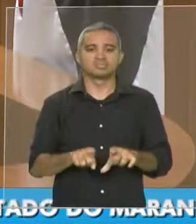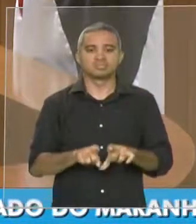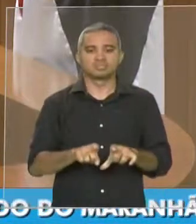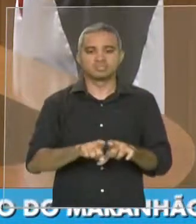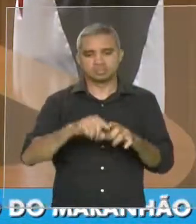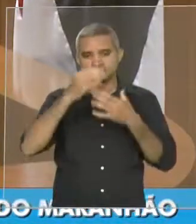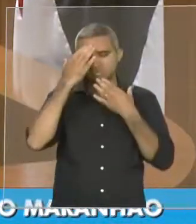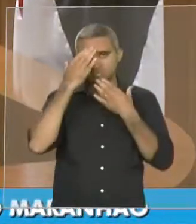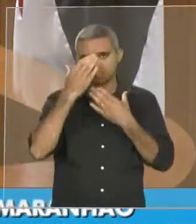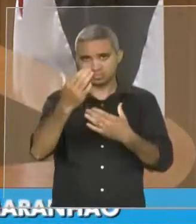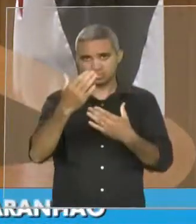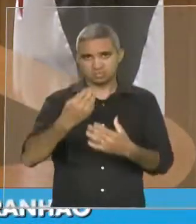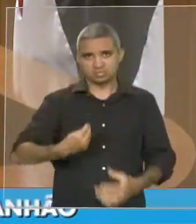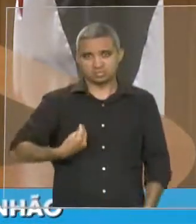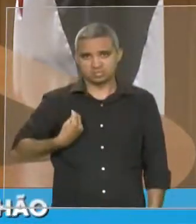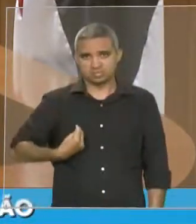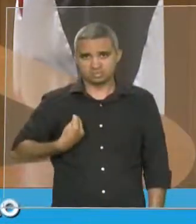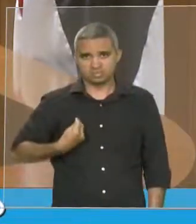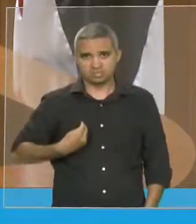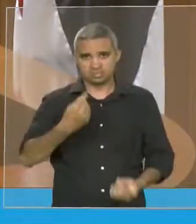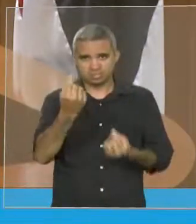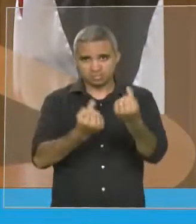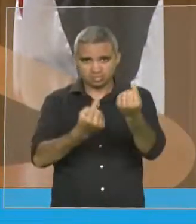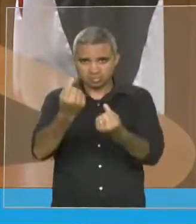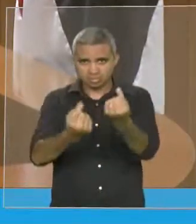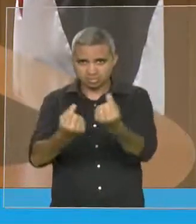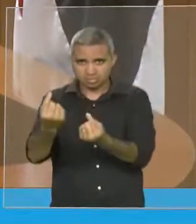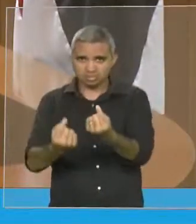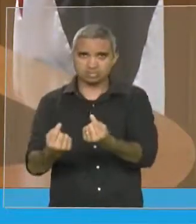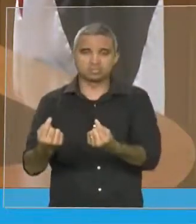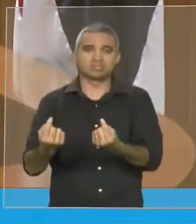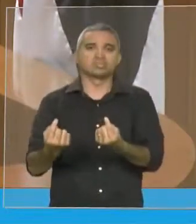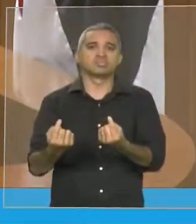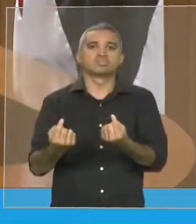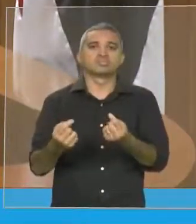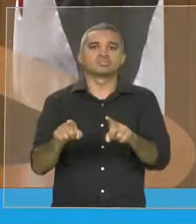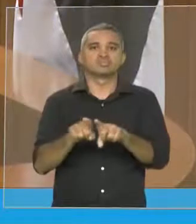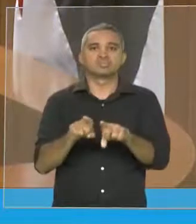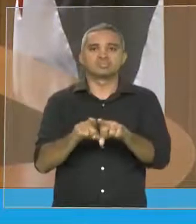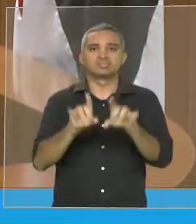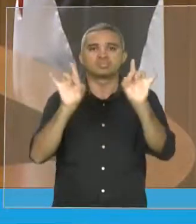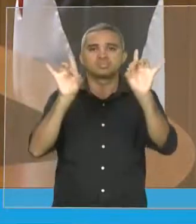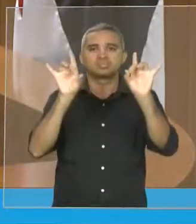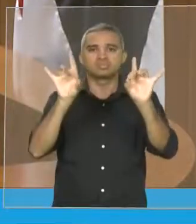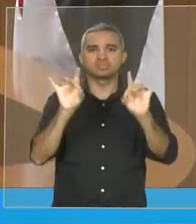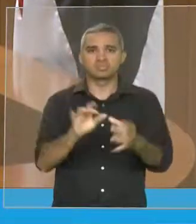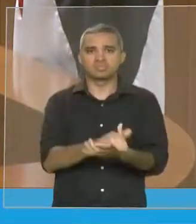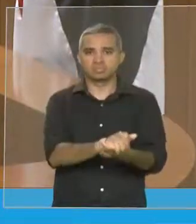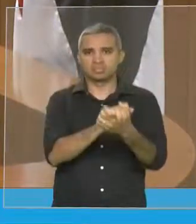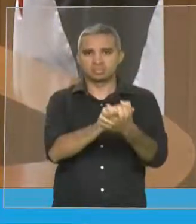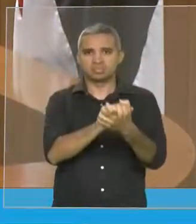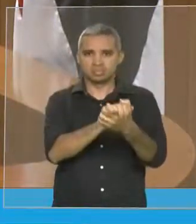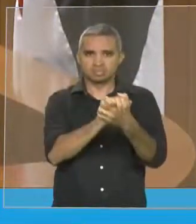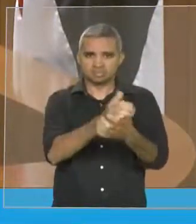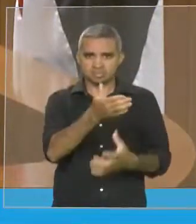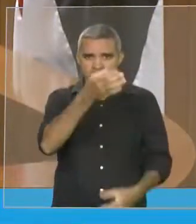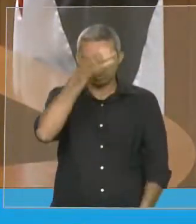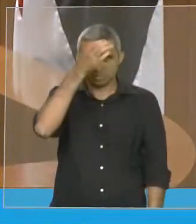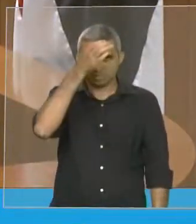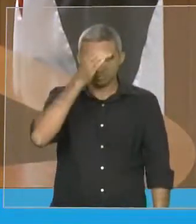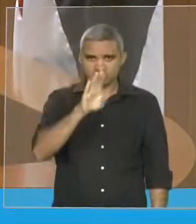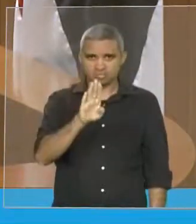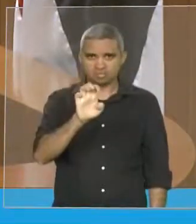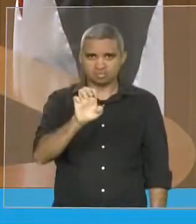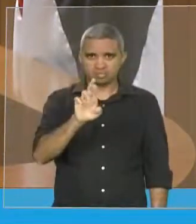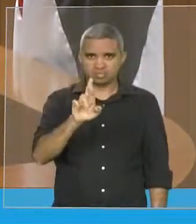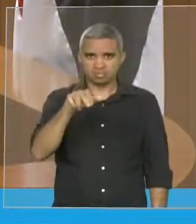agradecer a presença de todos e fazer uma saudação especial ao meu tio Bernardo Caldas, que aqui se encontra